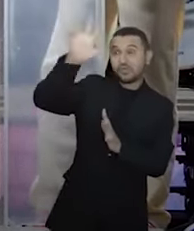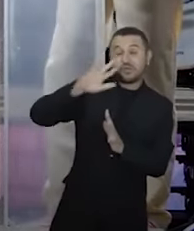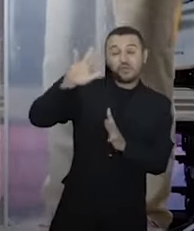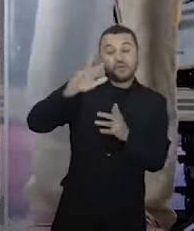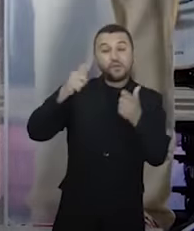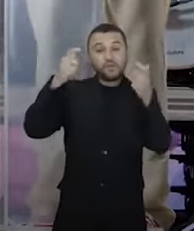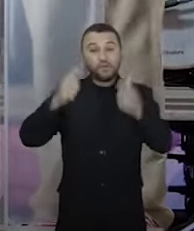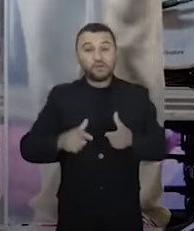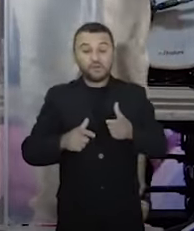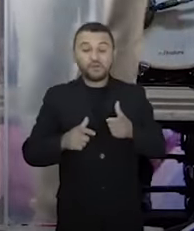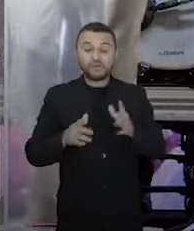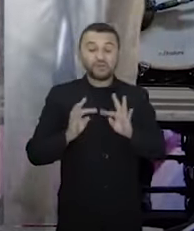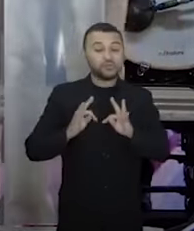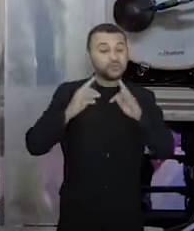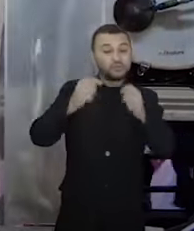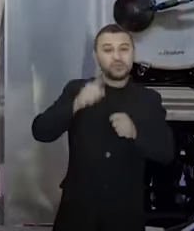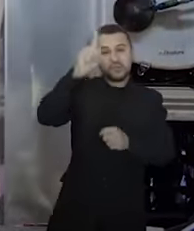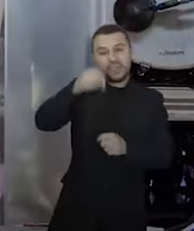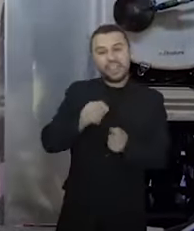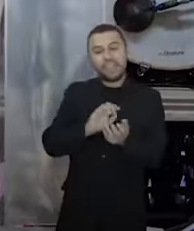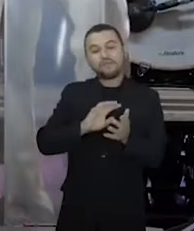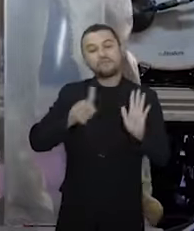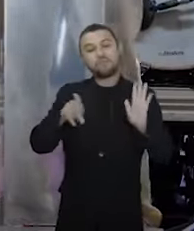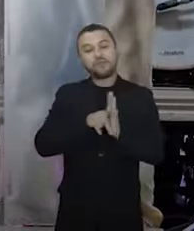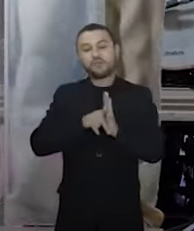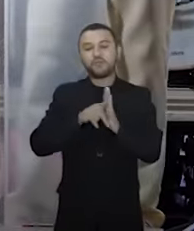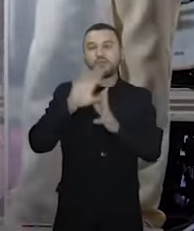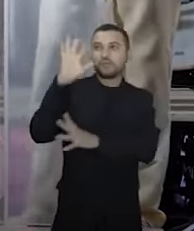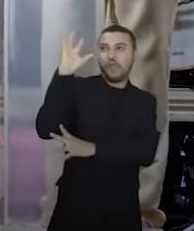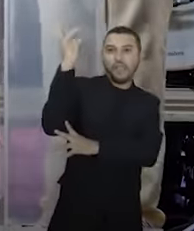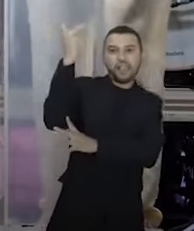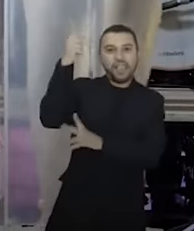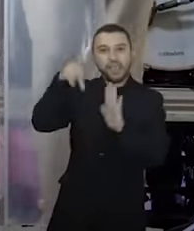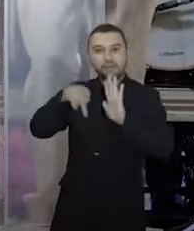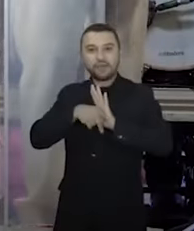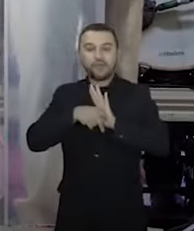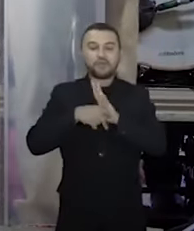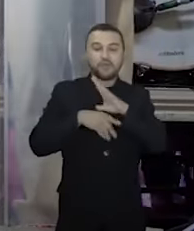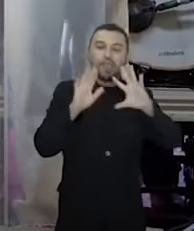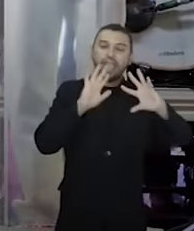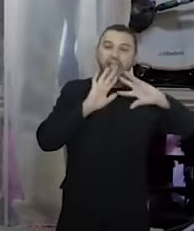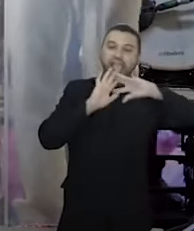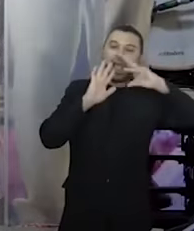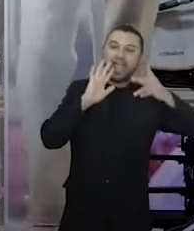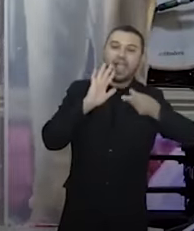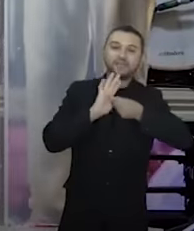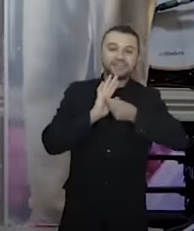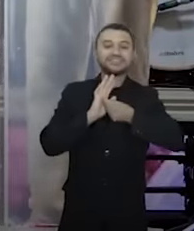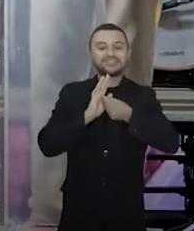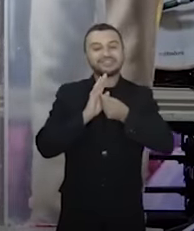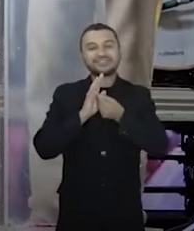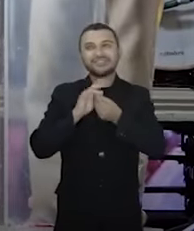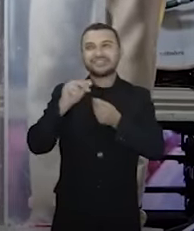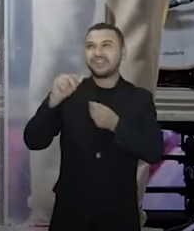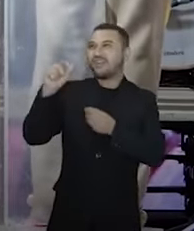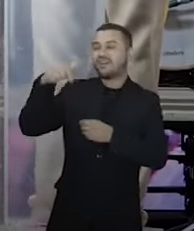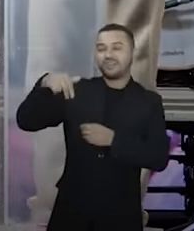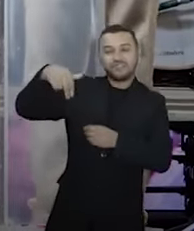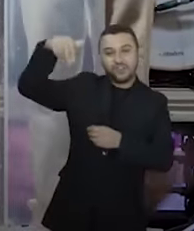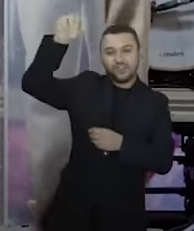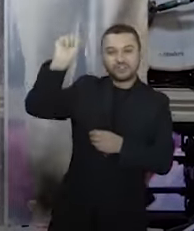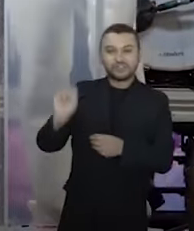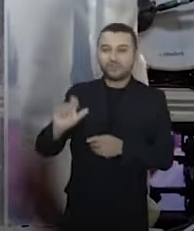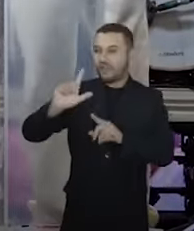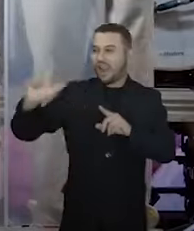Caatinga e Pantanal. Lula é a voz da Amazônia, interior, litoral. Lula